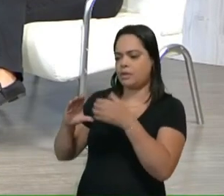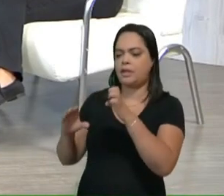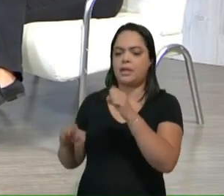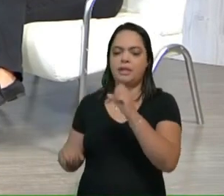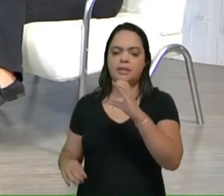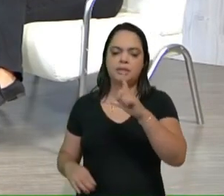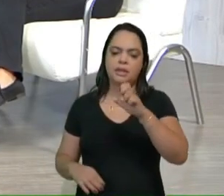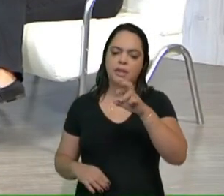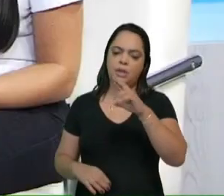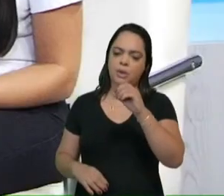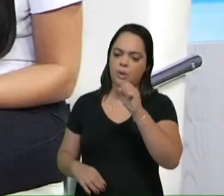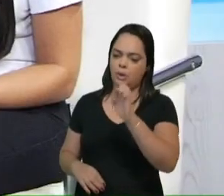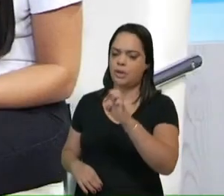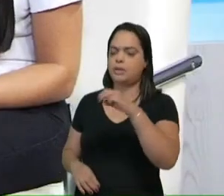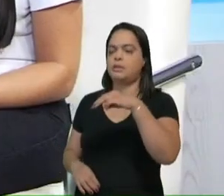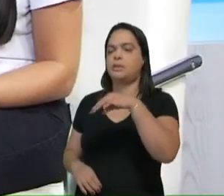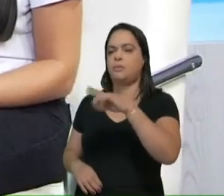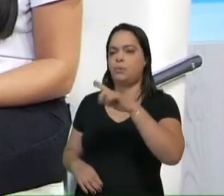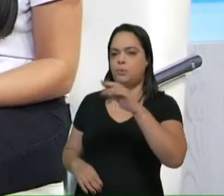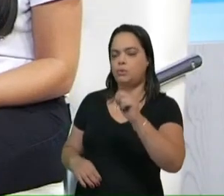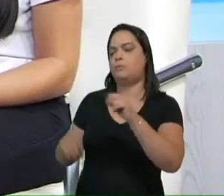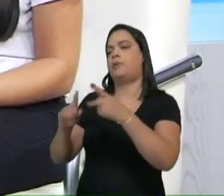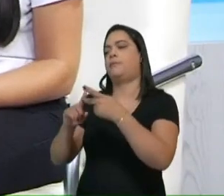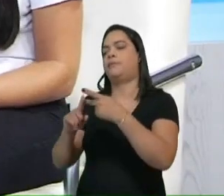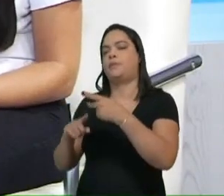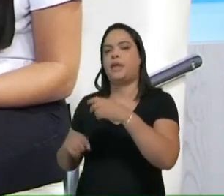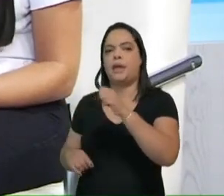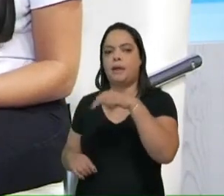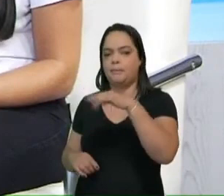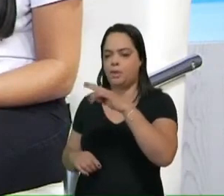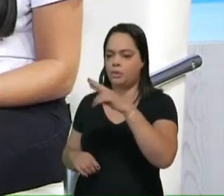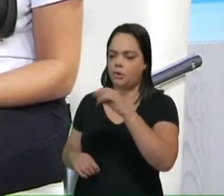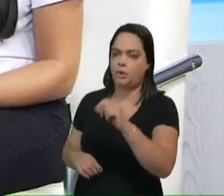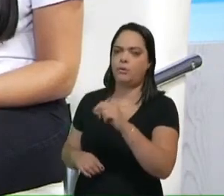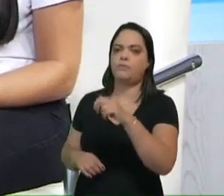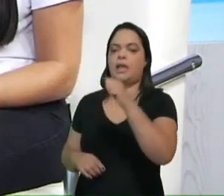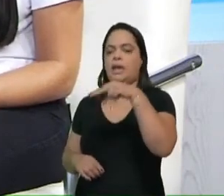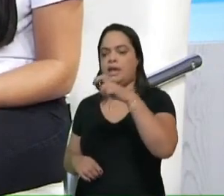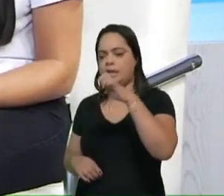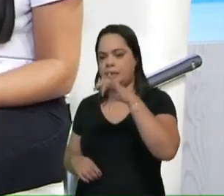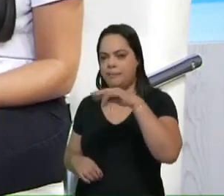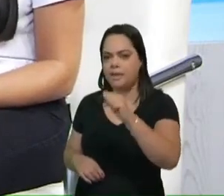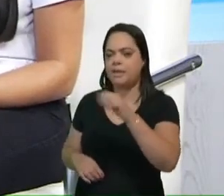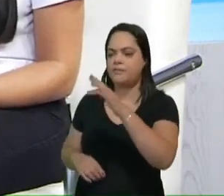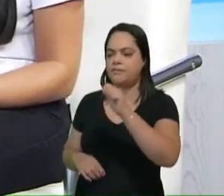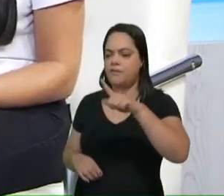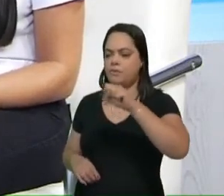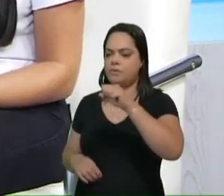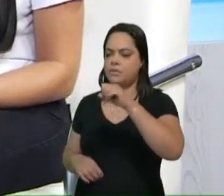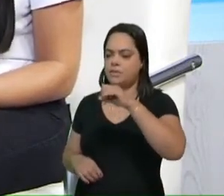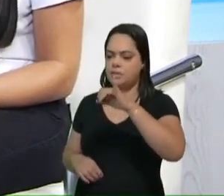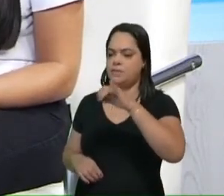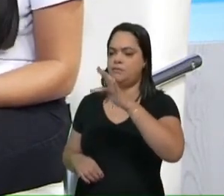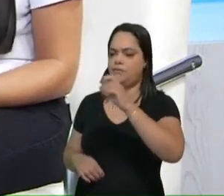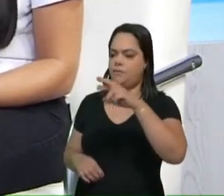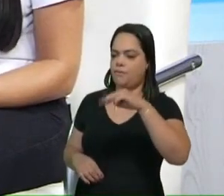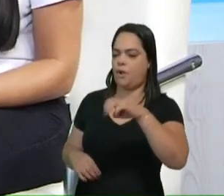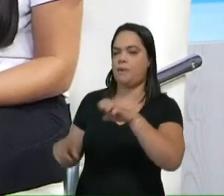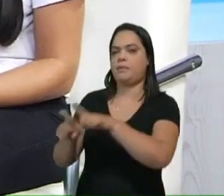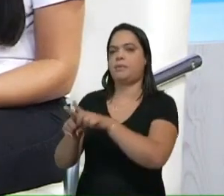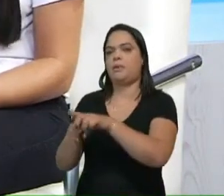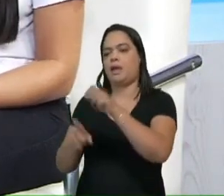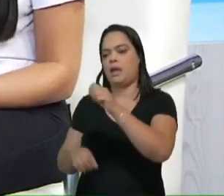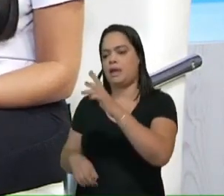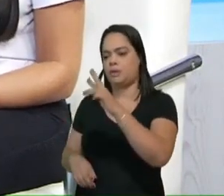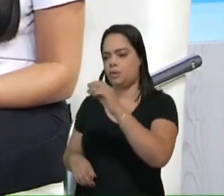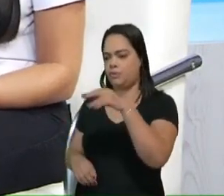múltipla esclerose lateral amiotrófica fibrose cística anemia falsiforme e a atrofia muscular espinhal